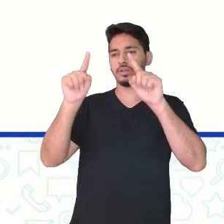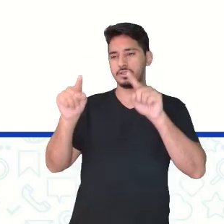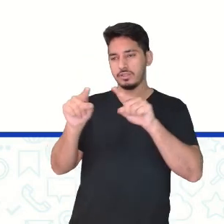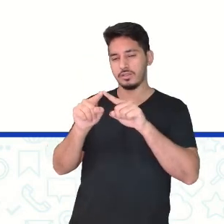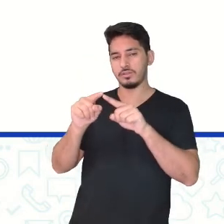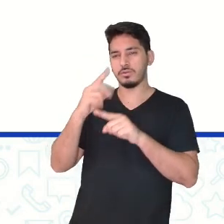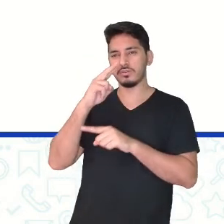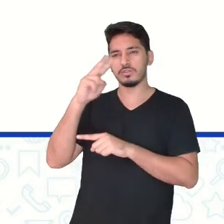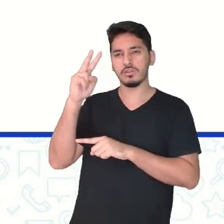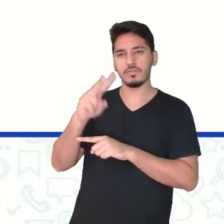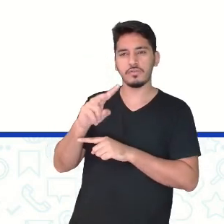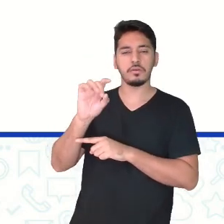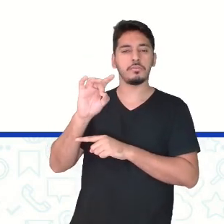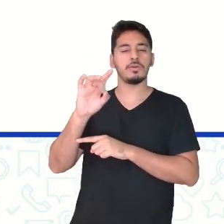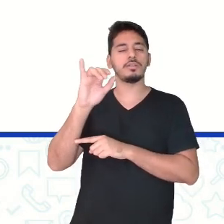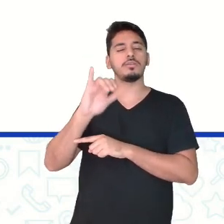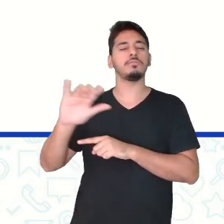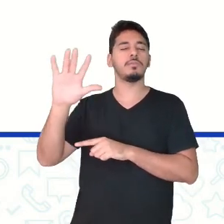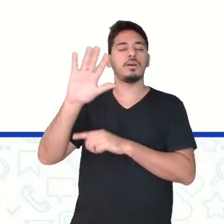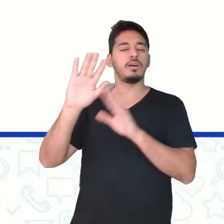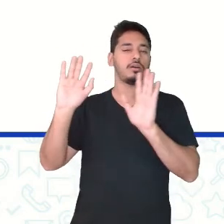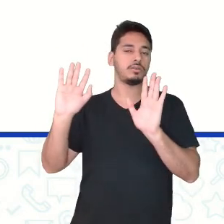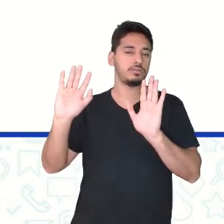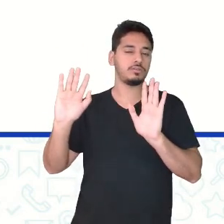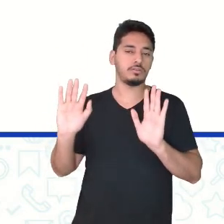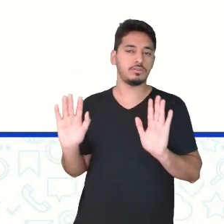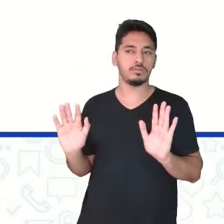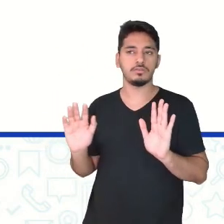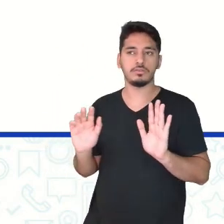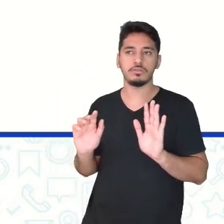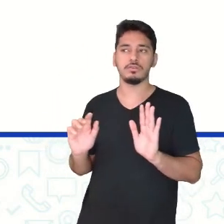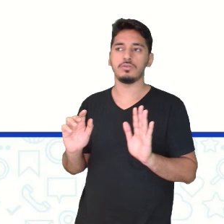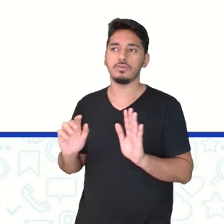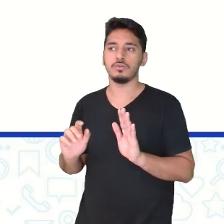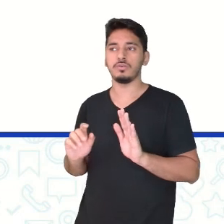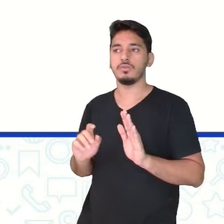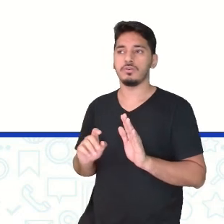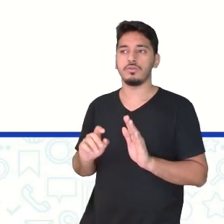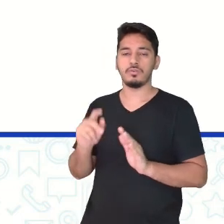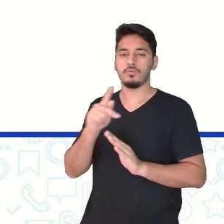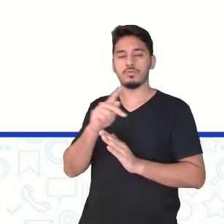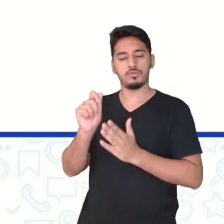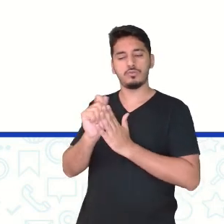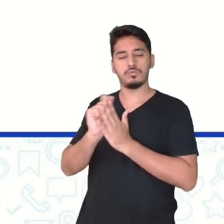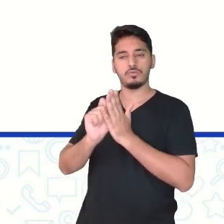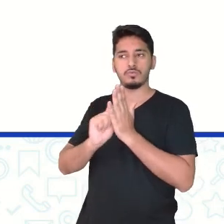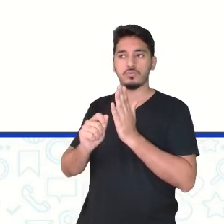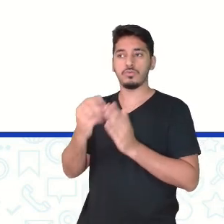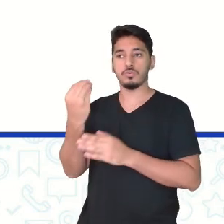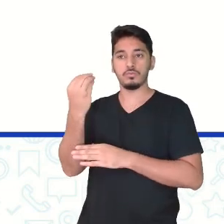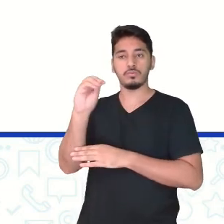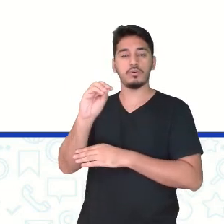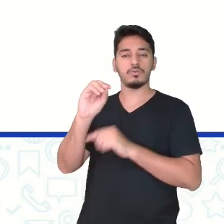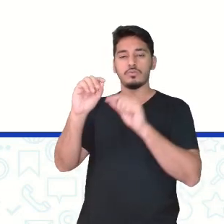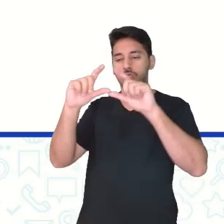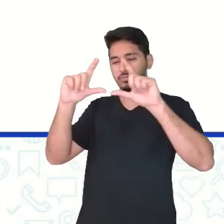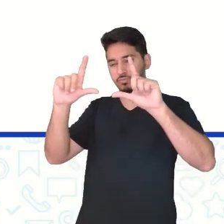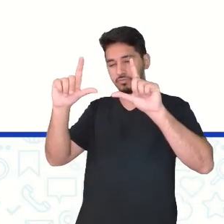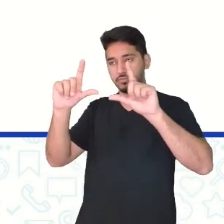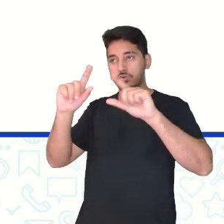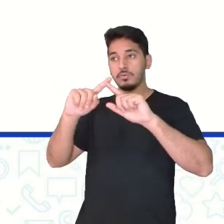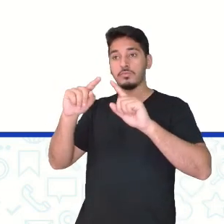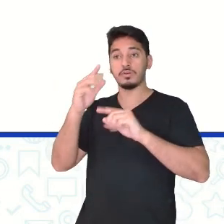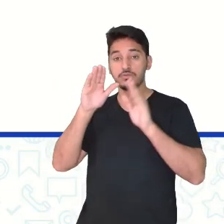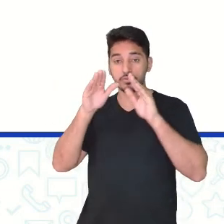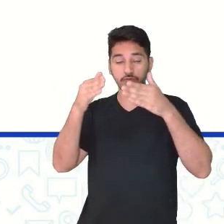para você enxergar mais figuras, né? Ele que eu digo é o professor Ricardinho, né? Quando coloca uma quadradinha para você chegar mais figuras, mas